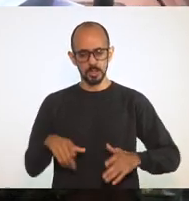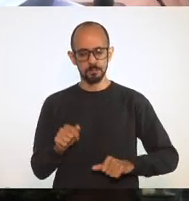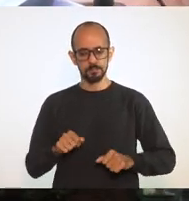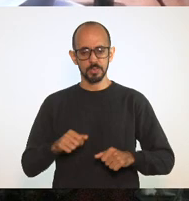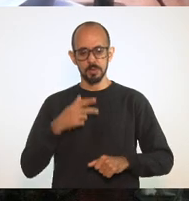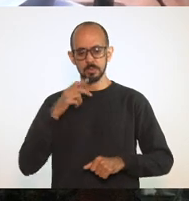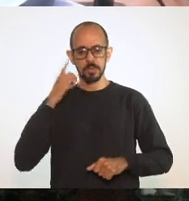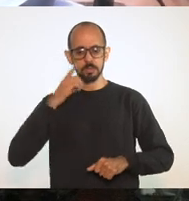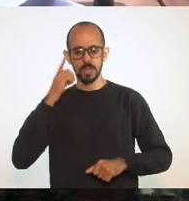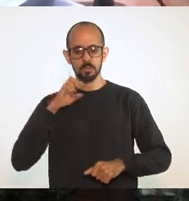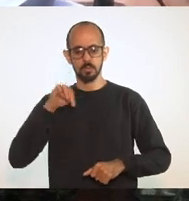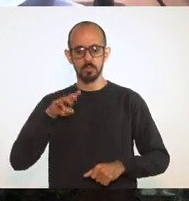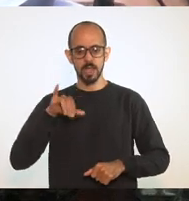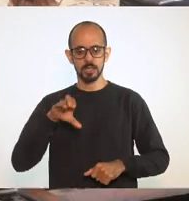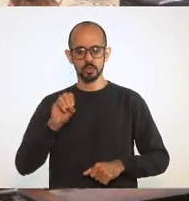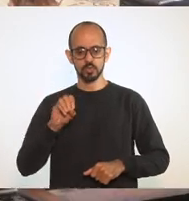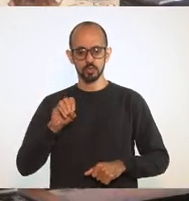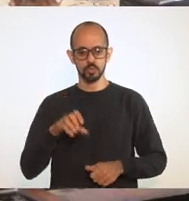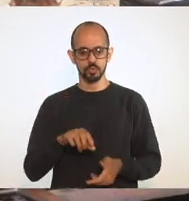Márcio Pacheco.